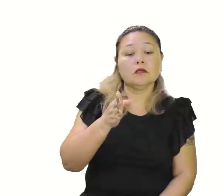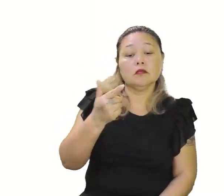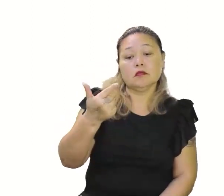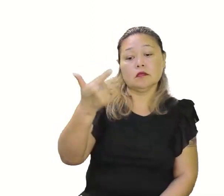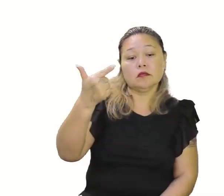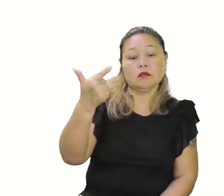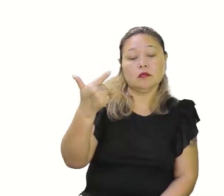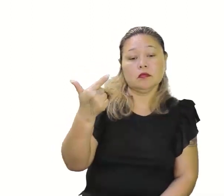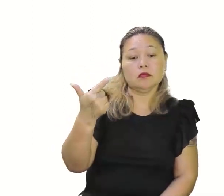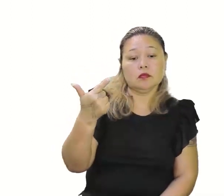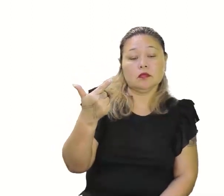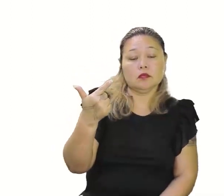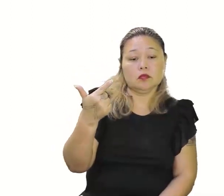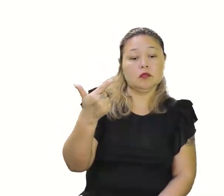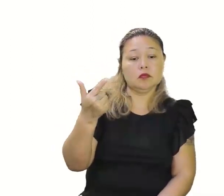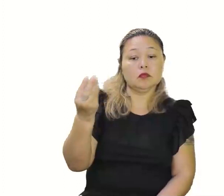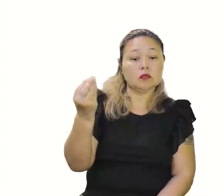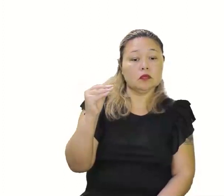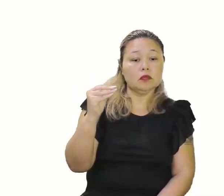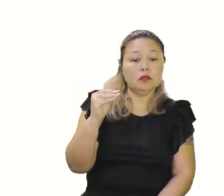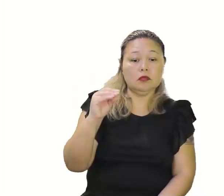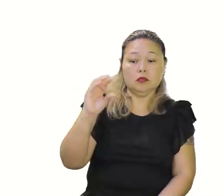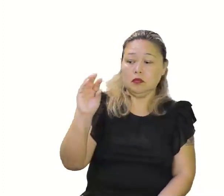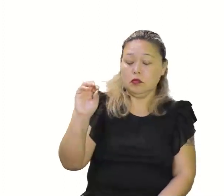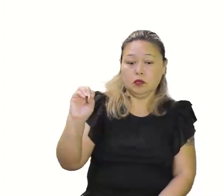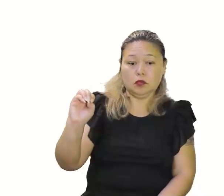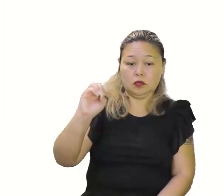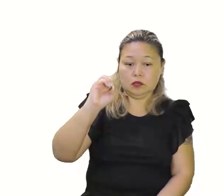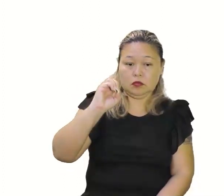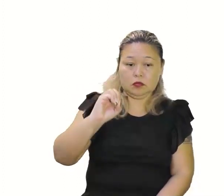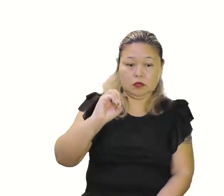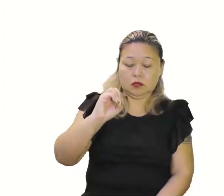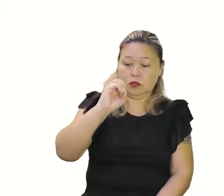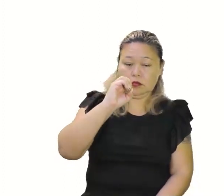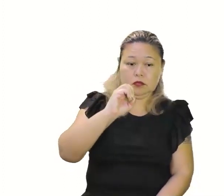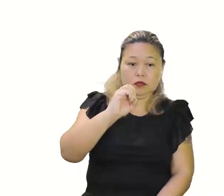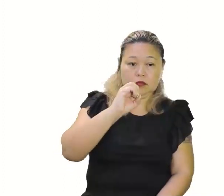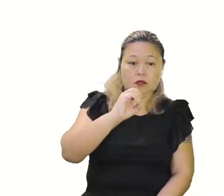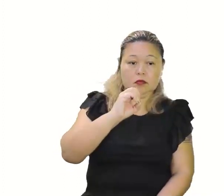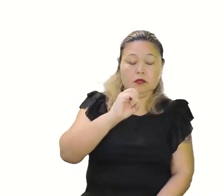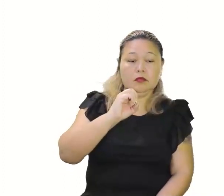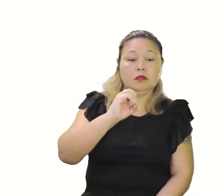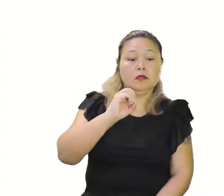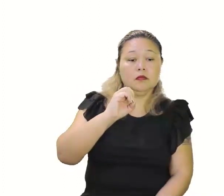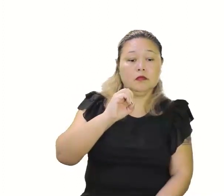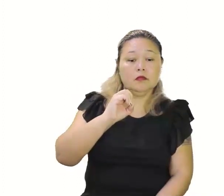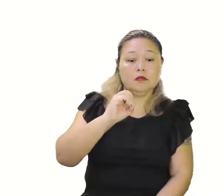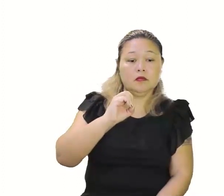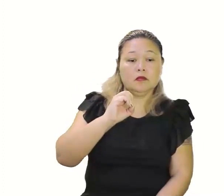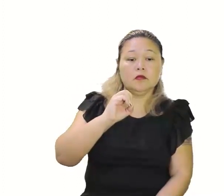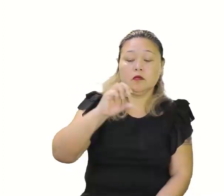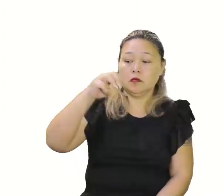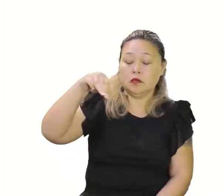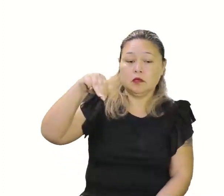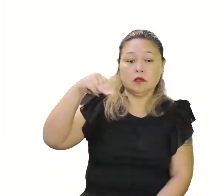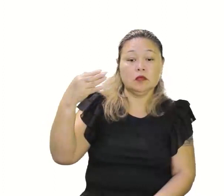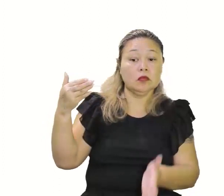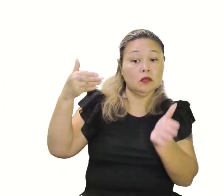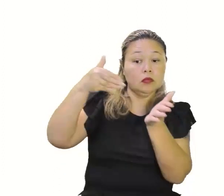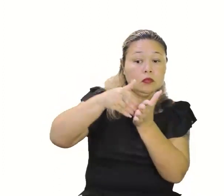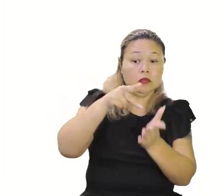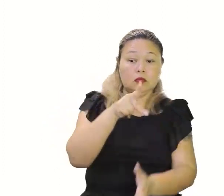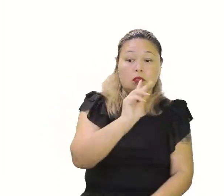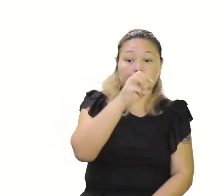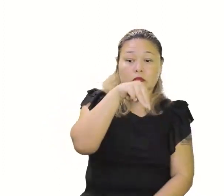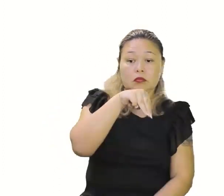Então vamos colocar aqui os 4 zeros, ó, em metros quadrados. Termina no metro quadrado e vai chegar no